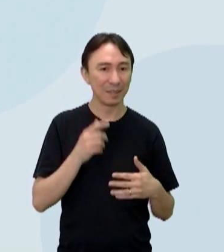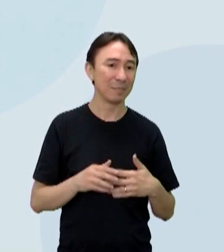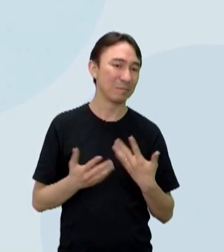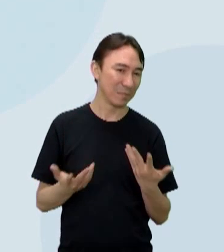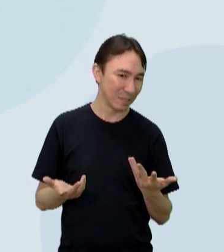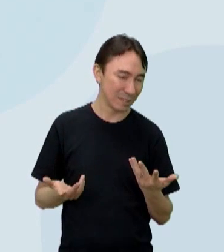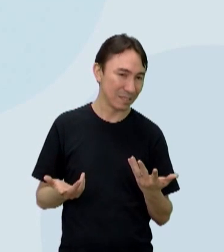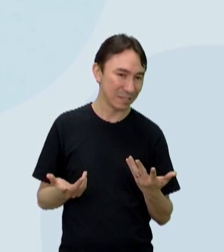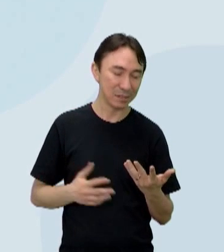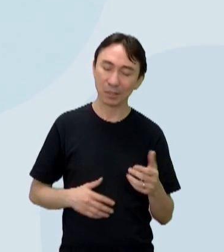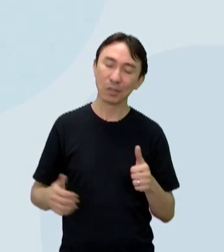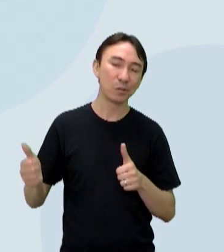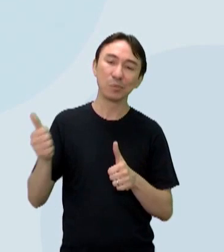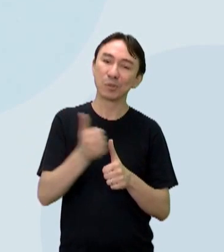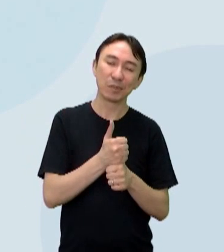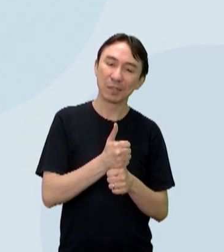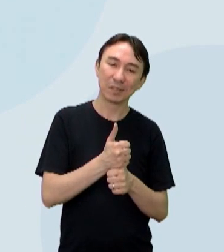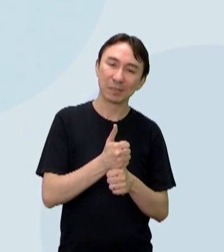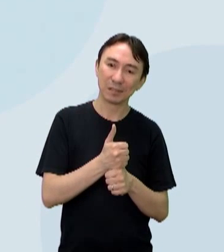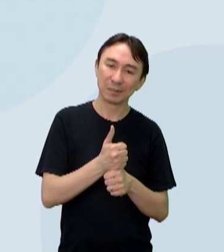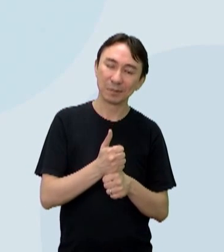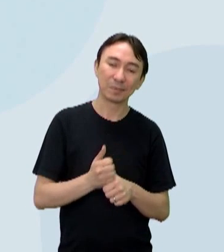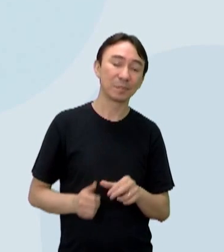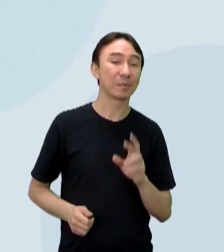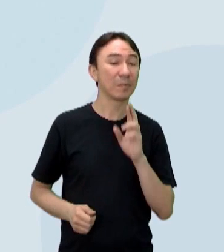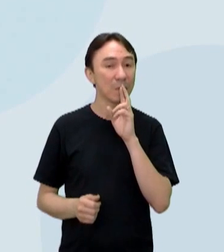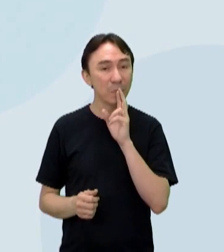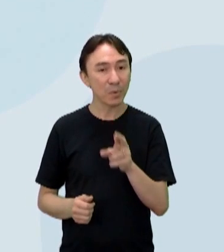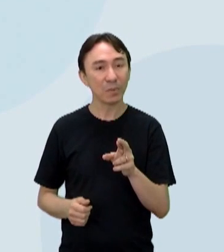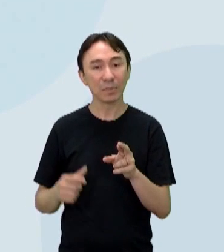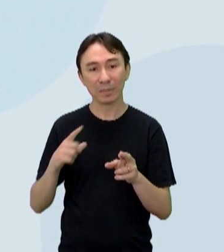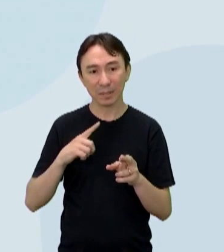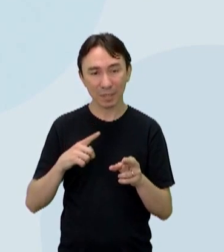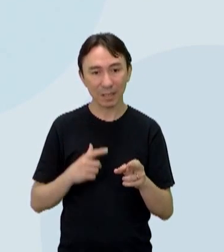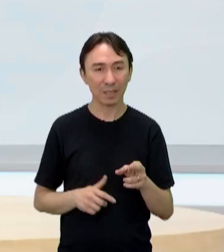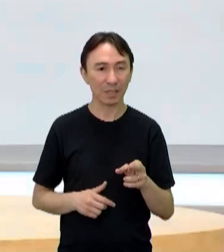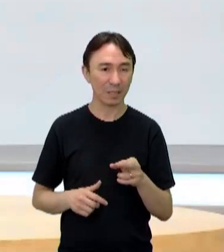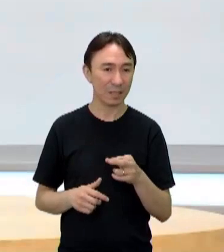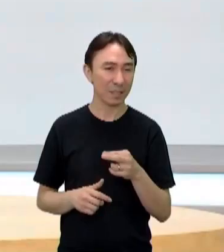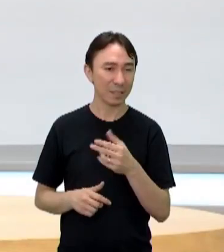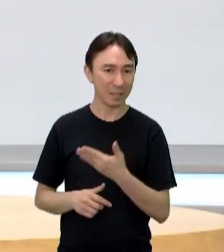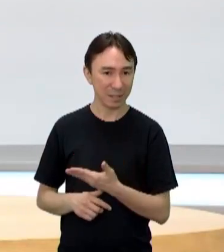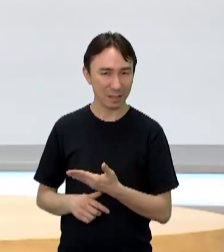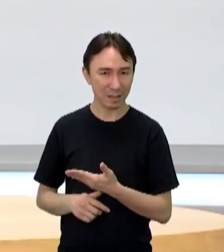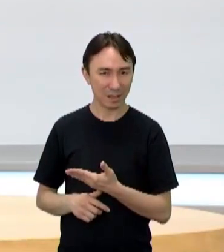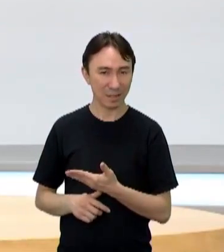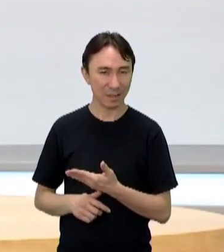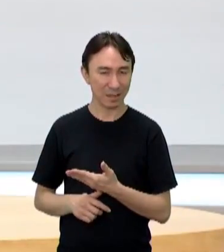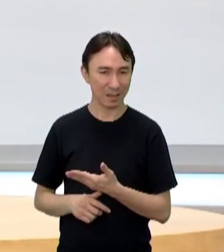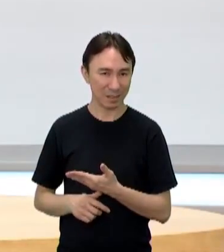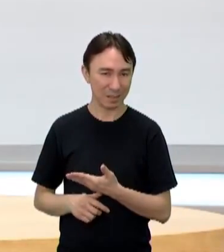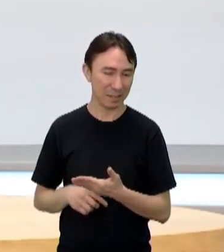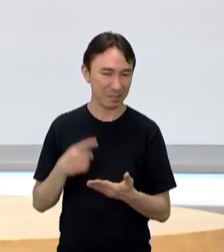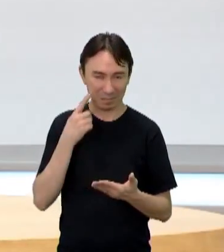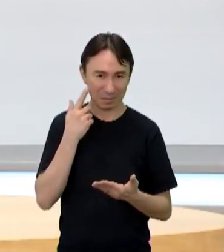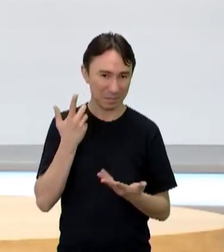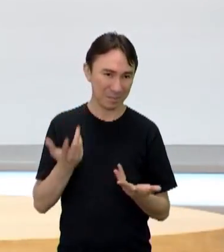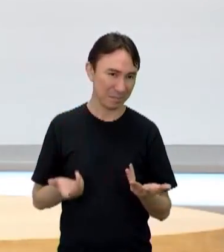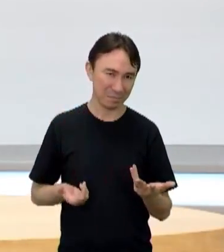isotônico, Não tem ok? necessidade, Nós né? temos nas respostas produto, dente e ácido. Dente